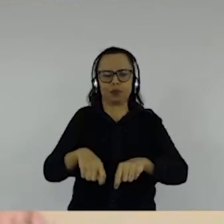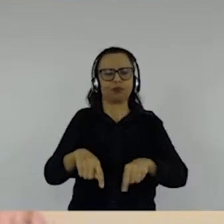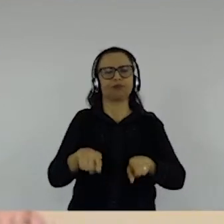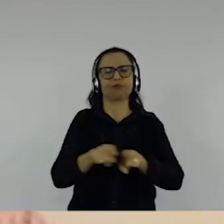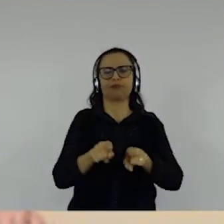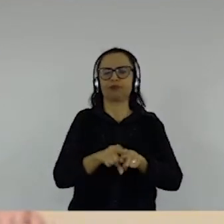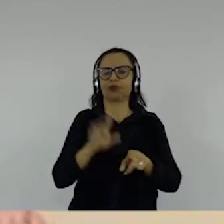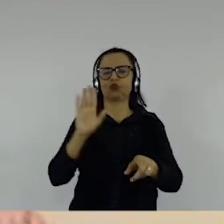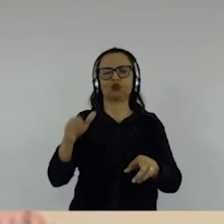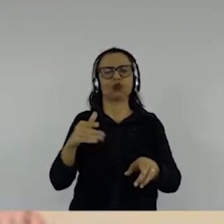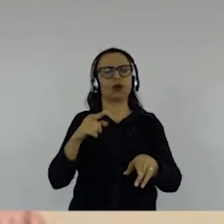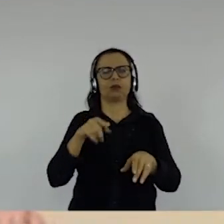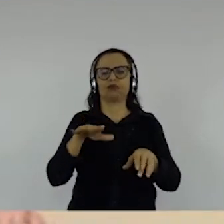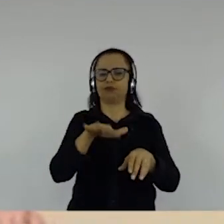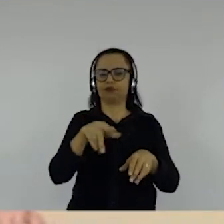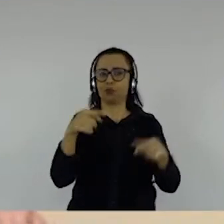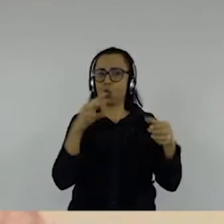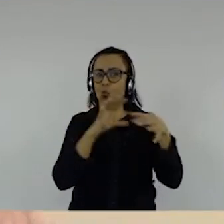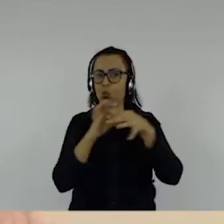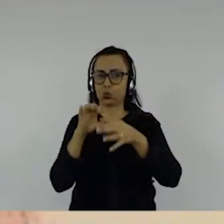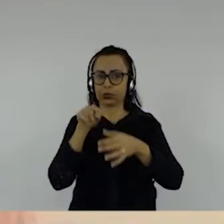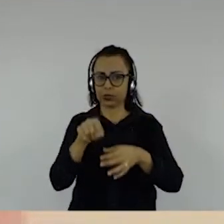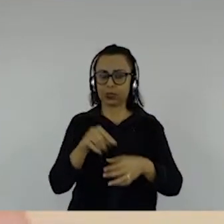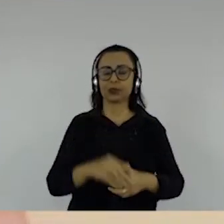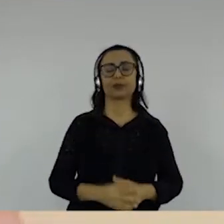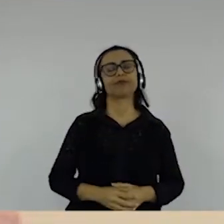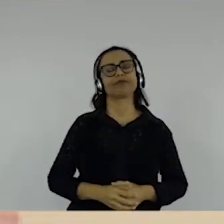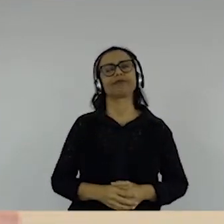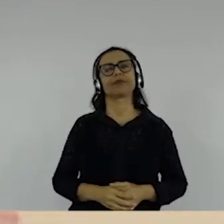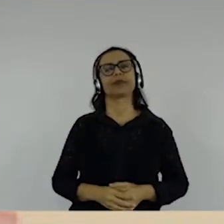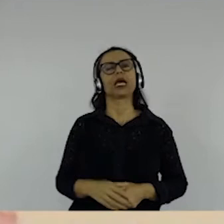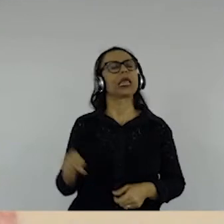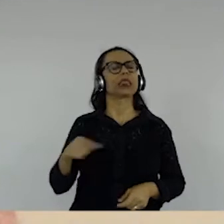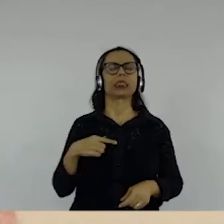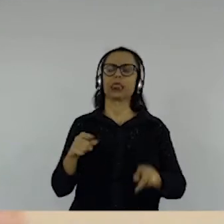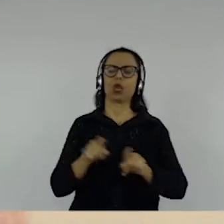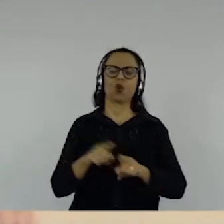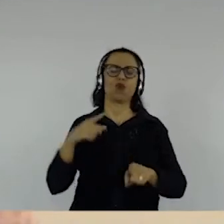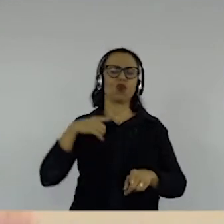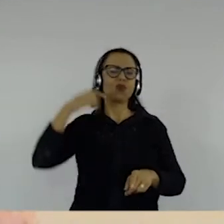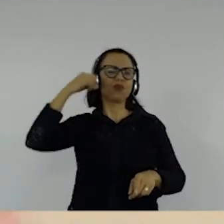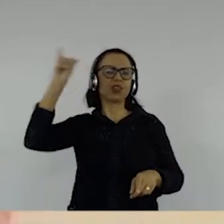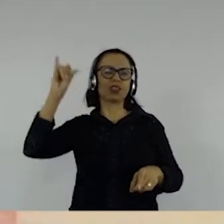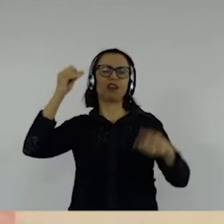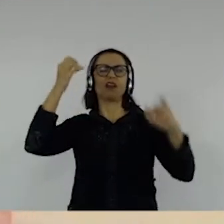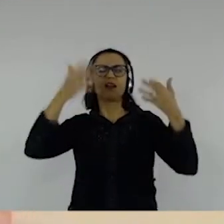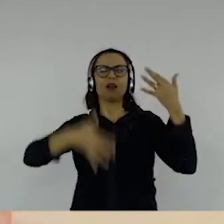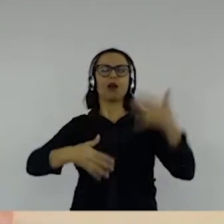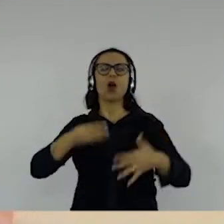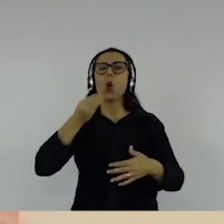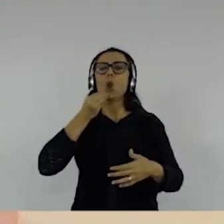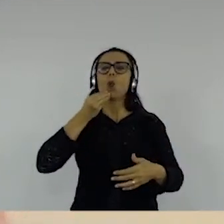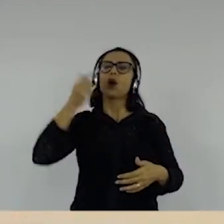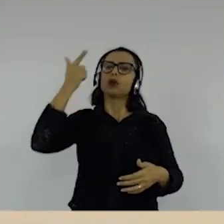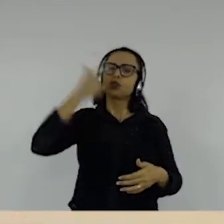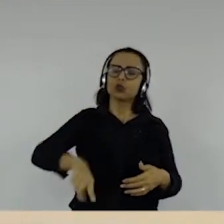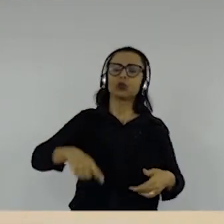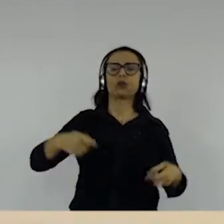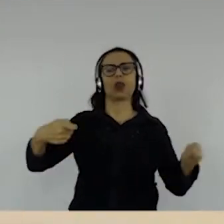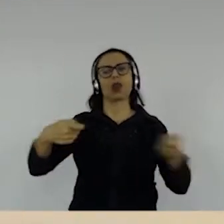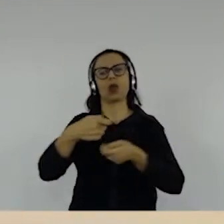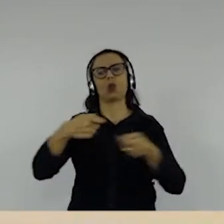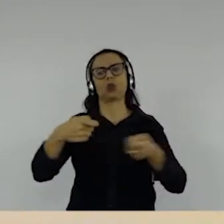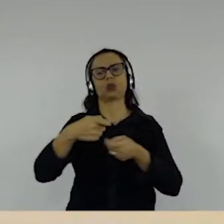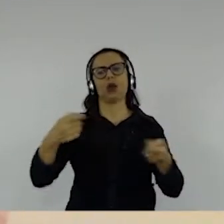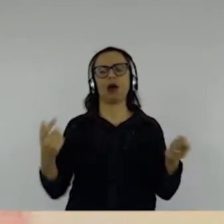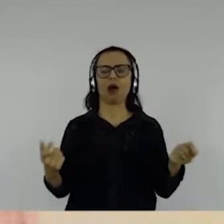serem acionados nessa circunstância. Também não vou discutir aqui a oportunidade da renegociação numa situação como